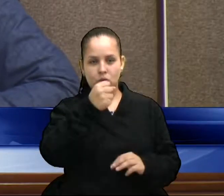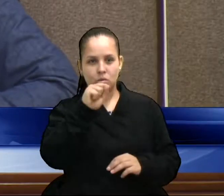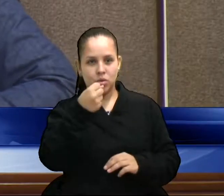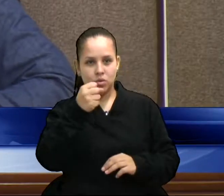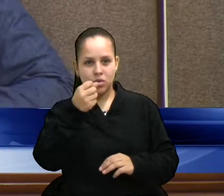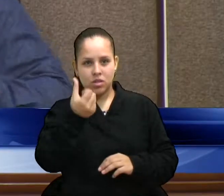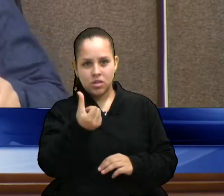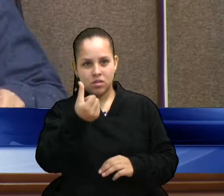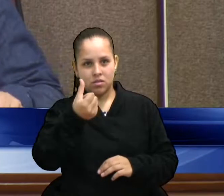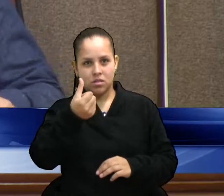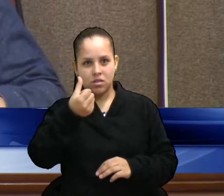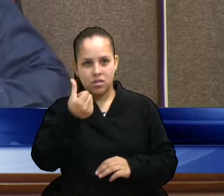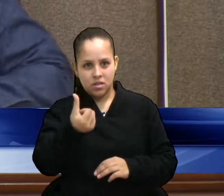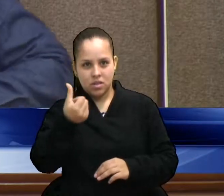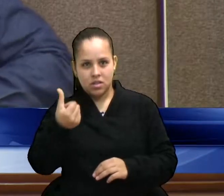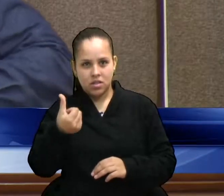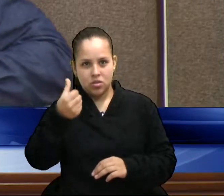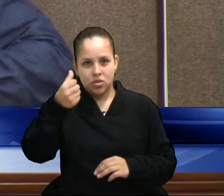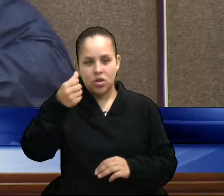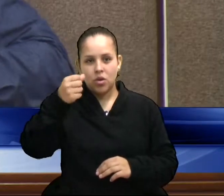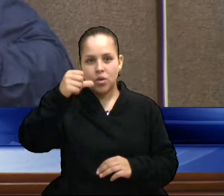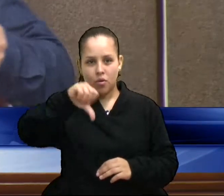8.666 de 93.